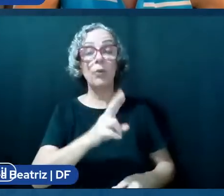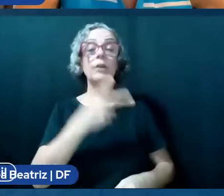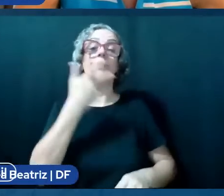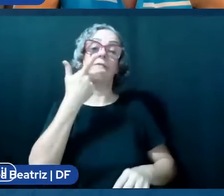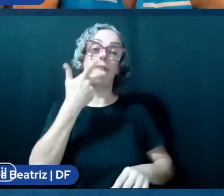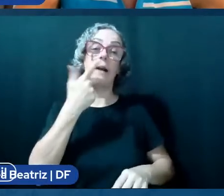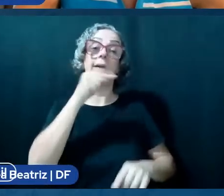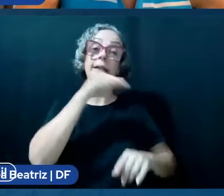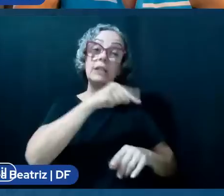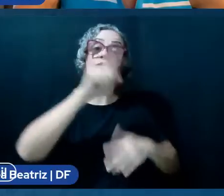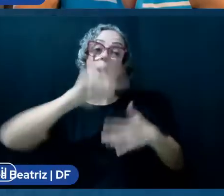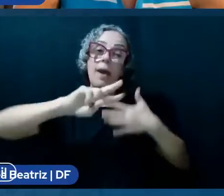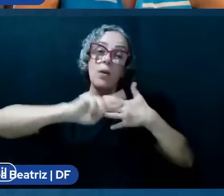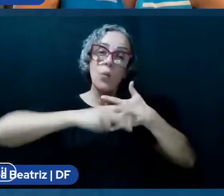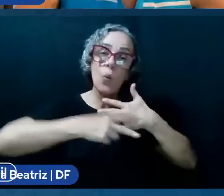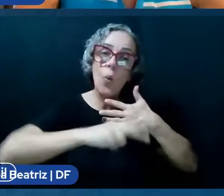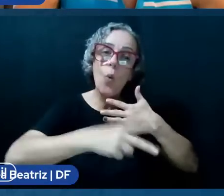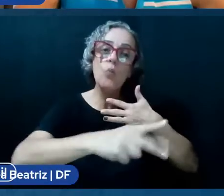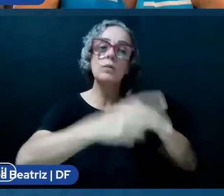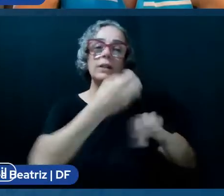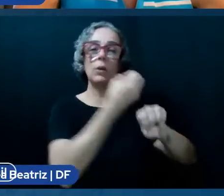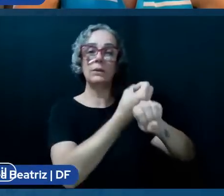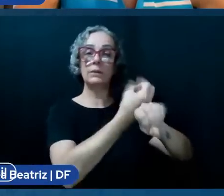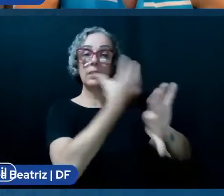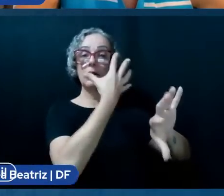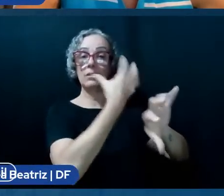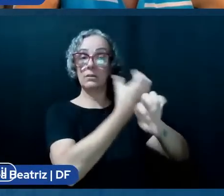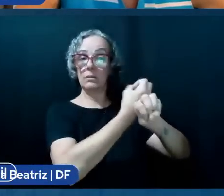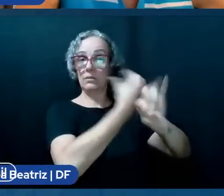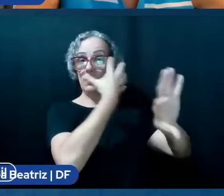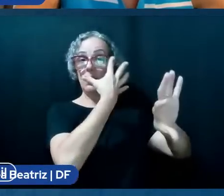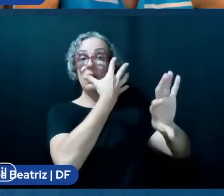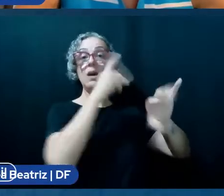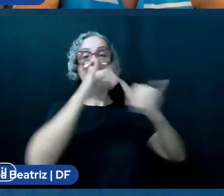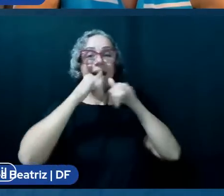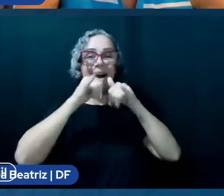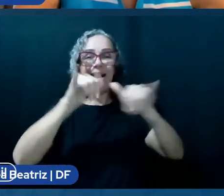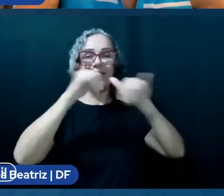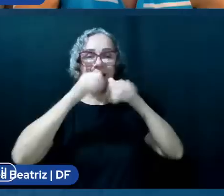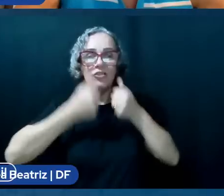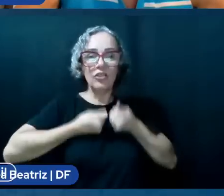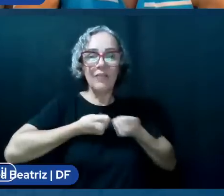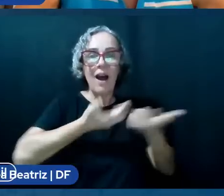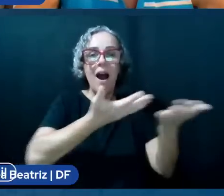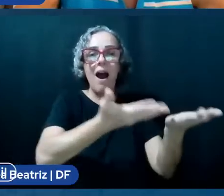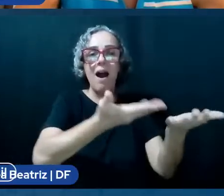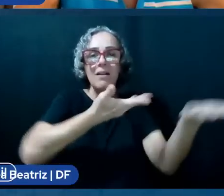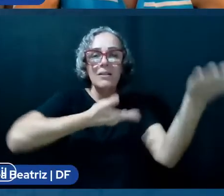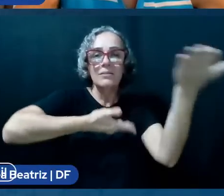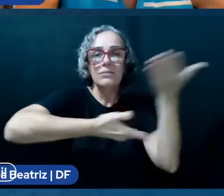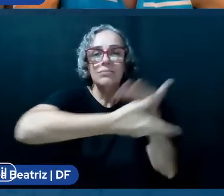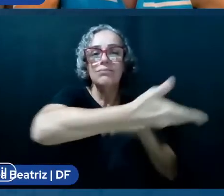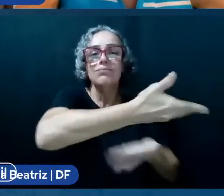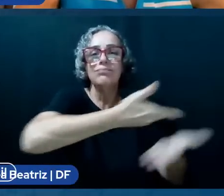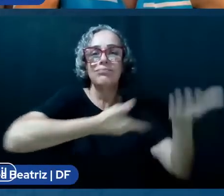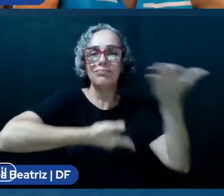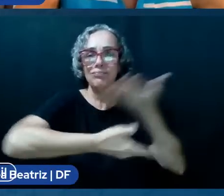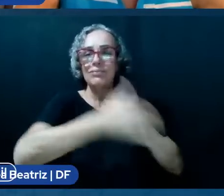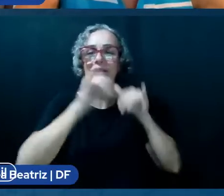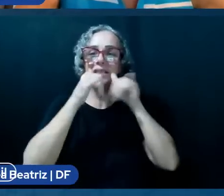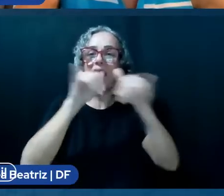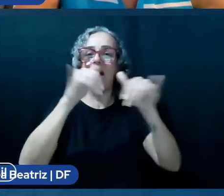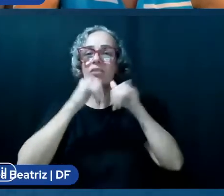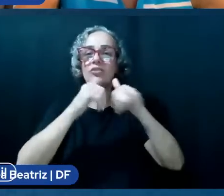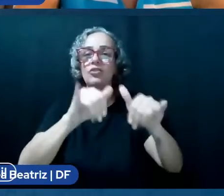uma transmissão de uma determinada energia. Daí os espíritos falam assim, que mediante a transmissão dessa